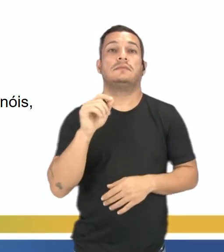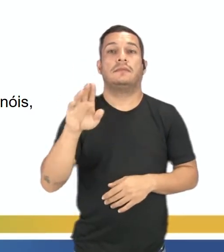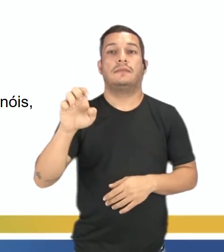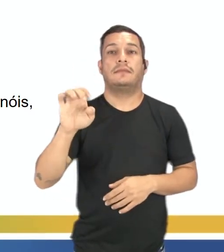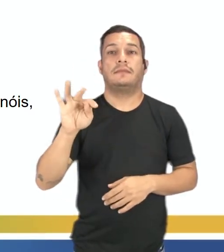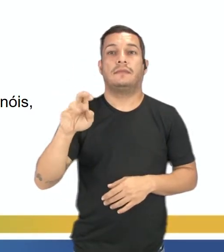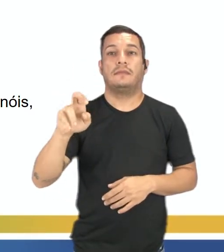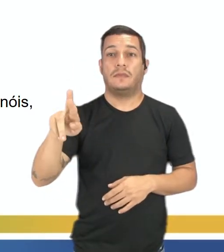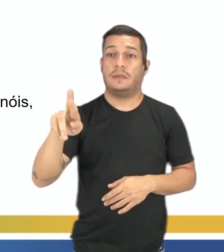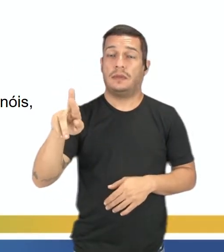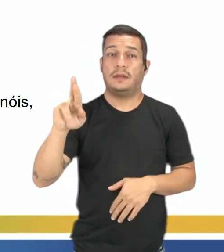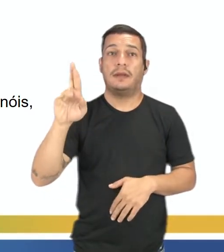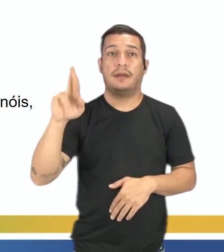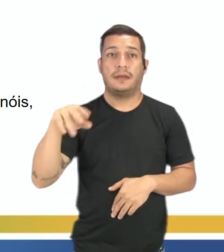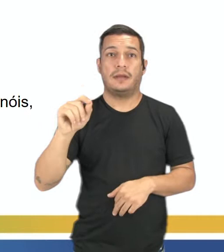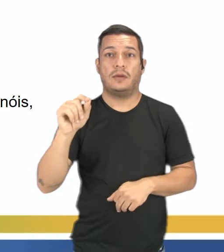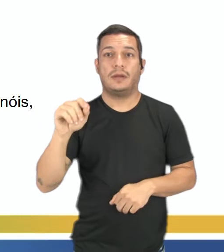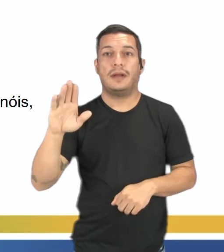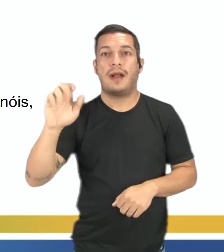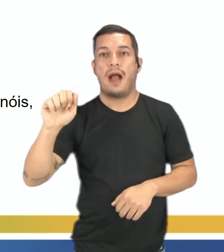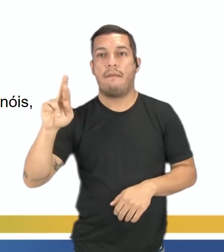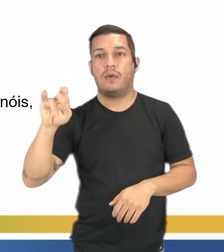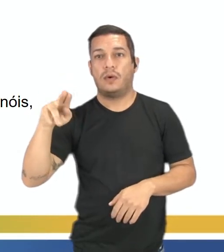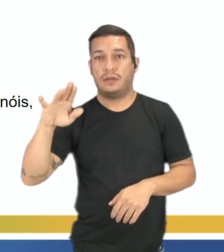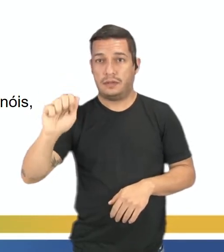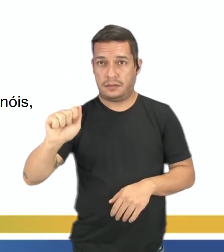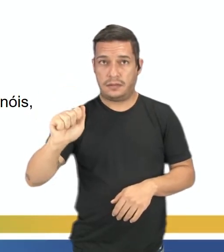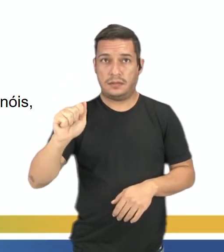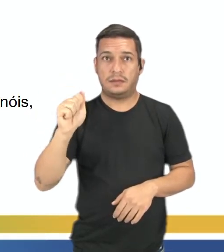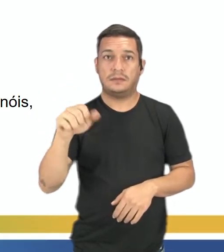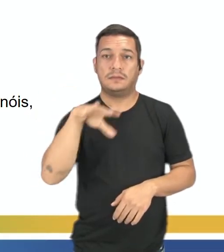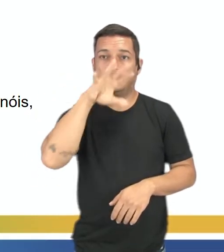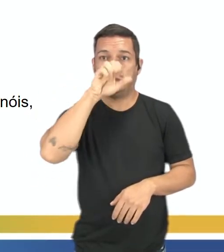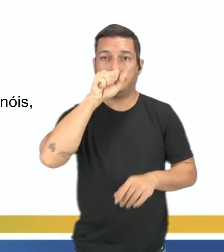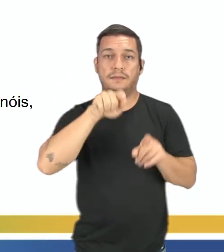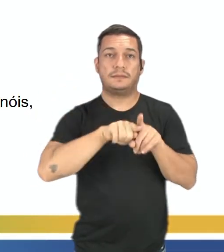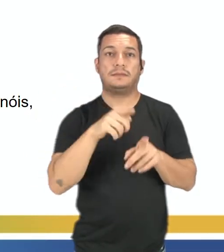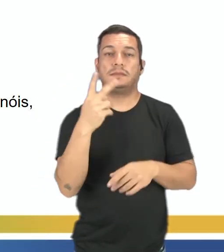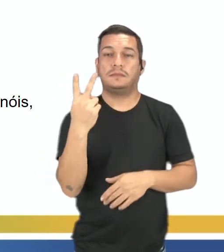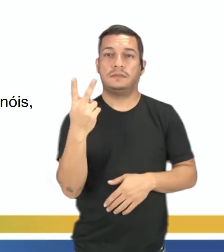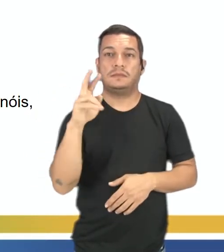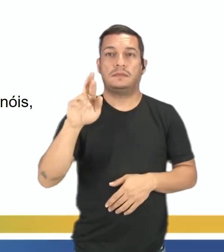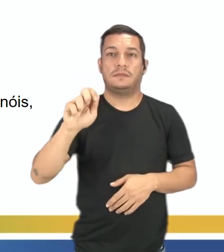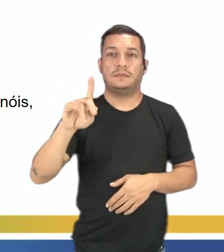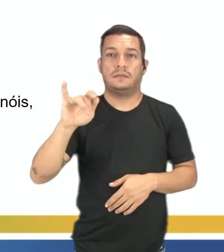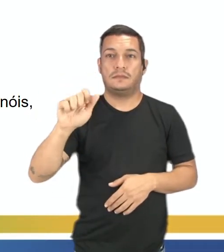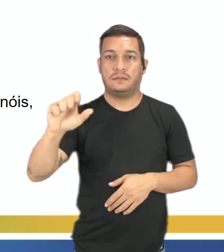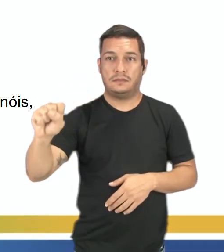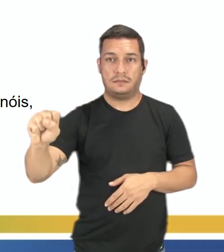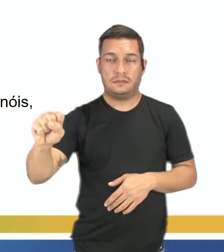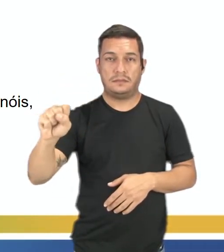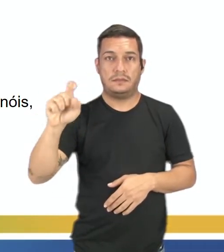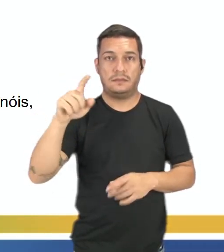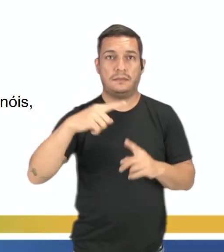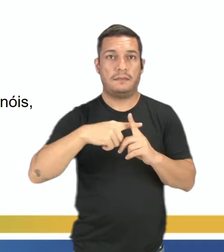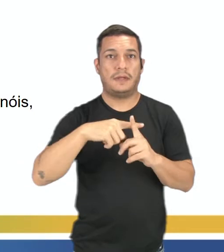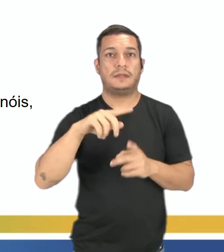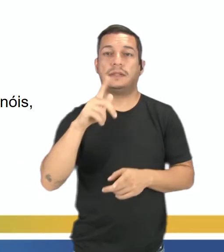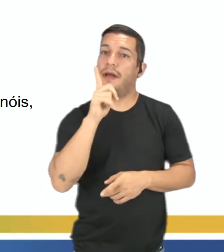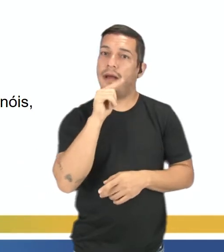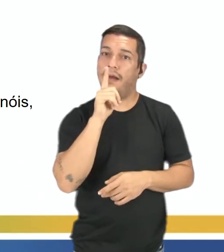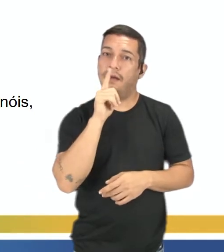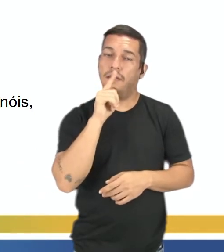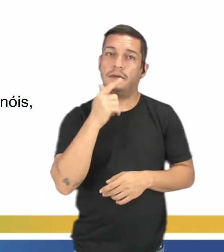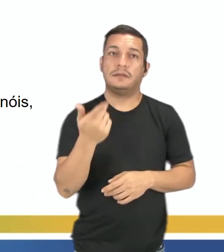o é que é um radical cadeia carbônica um oxigênio entre dois radicais cadeia carbônico mais